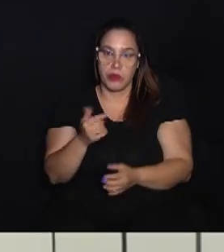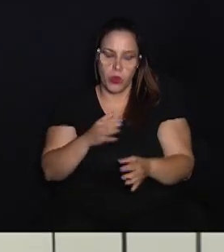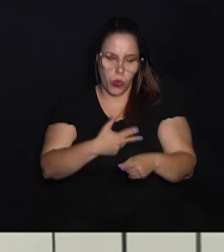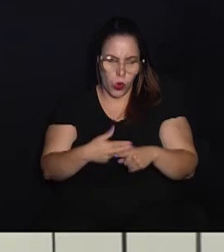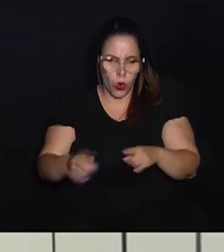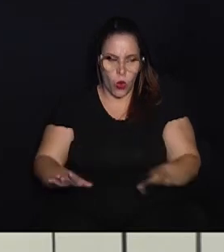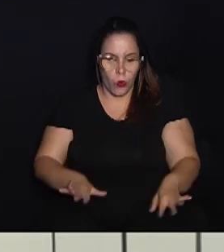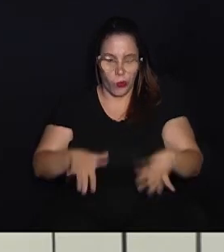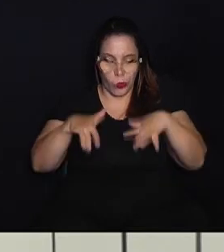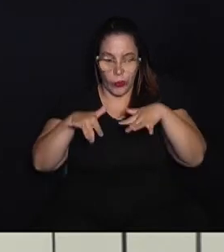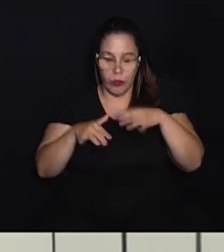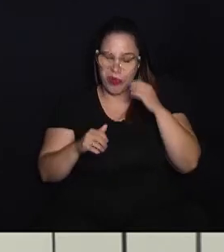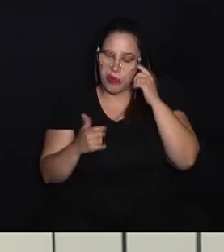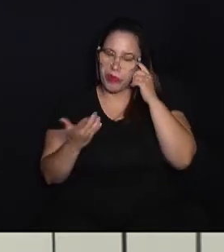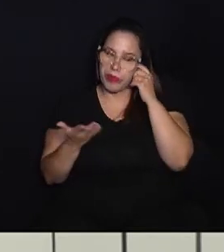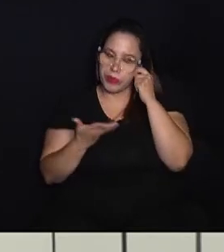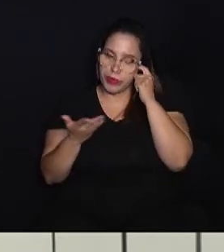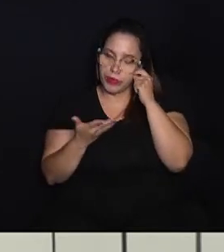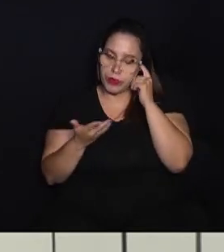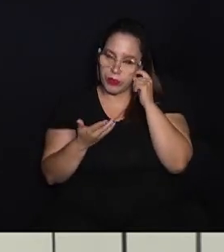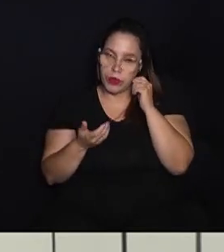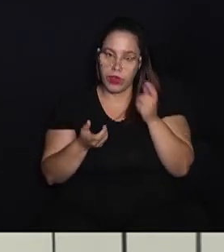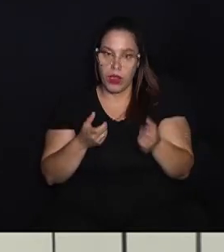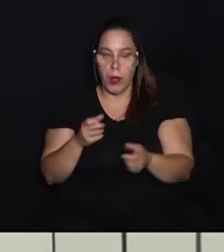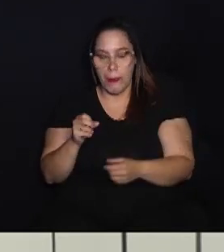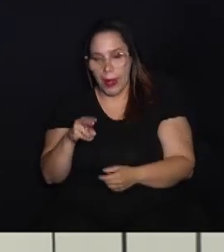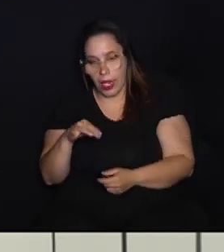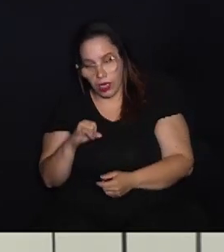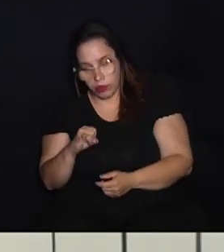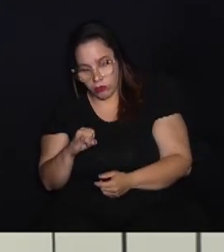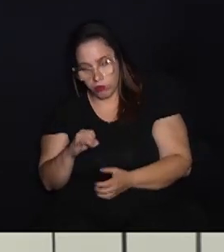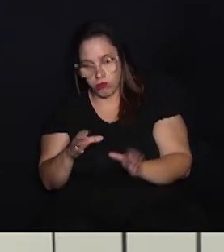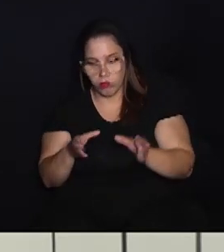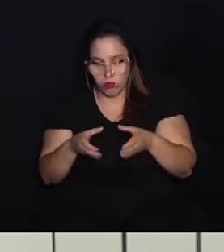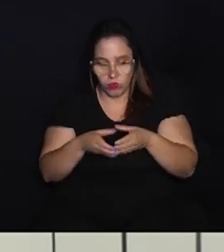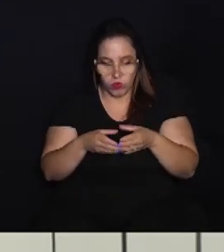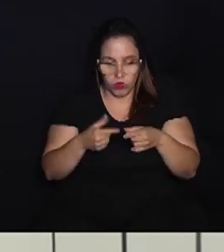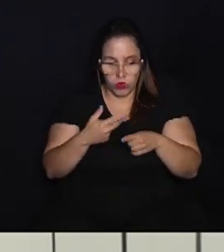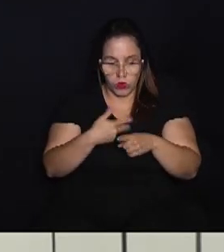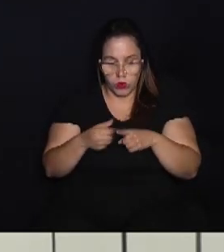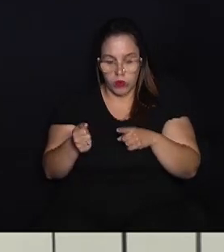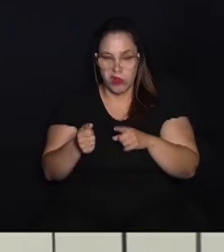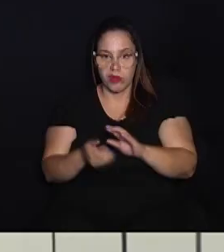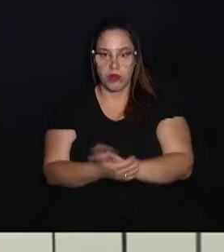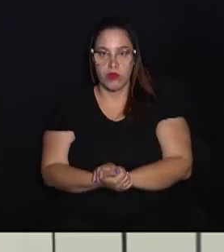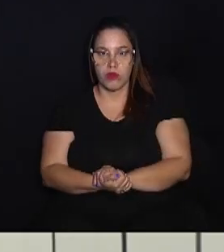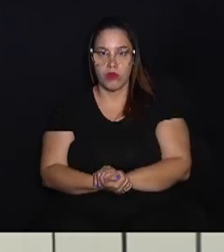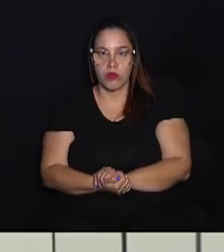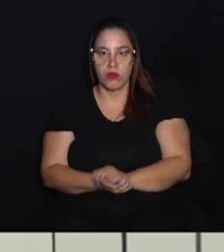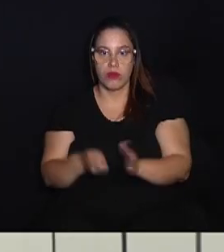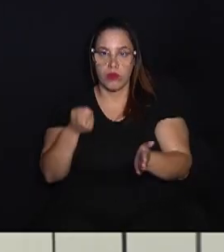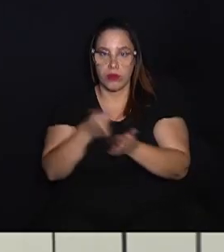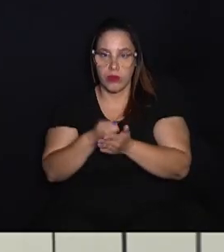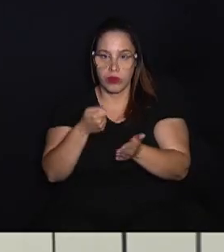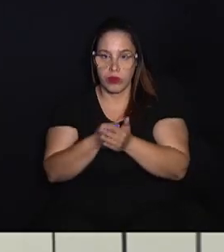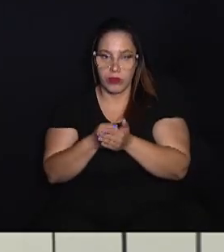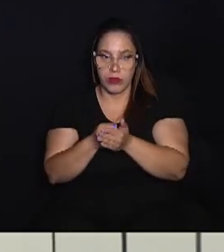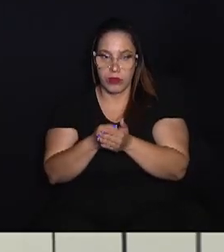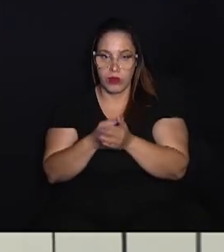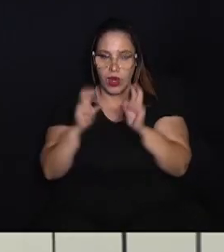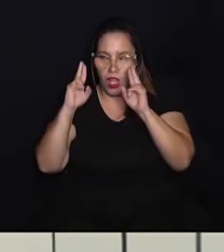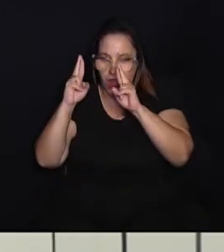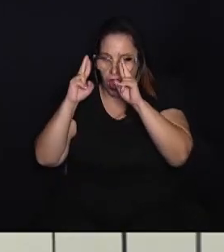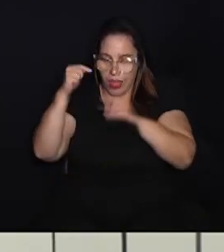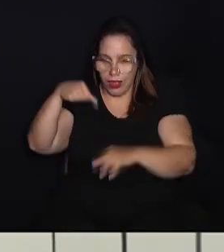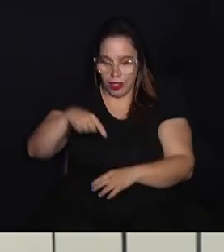liderança do Paulista. E agora, nos playoffs, a equipe vai jogar sempre o duelo decisivo diante da sua torcida.